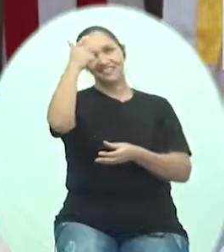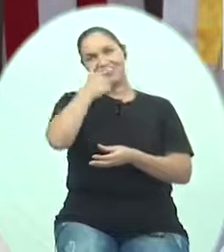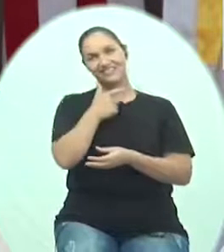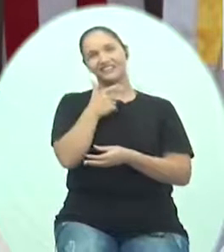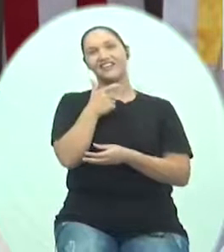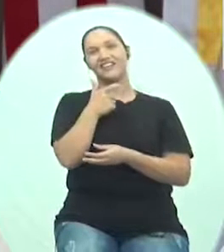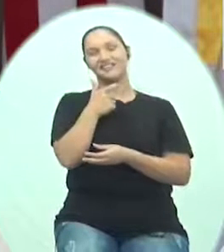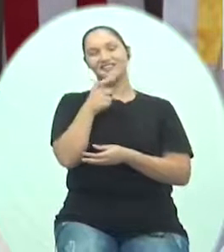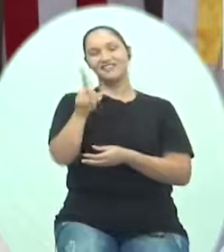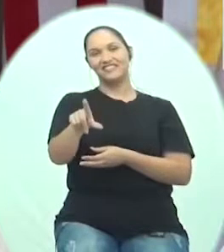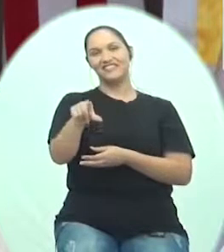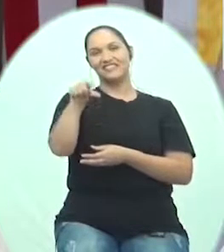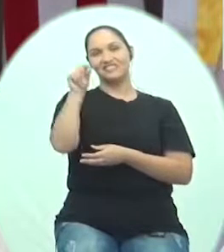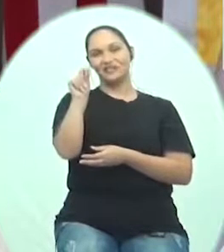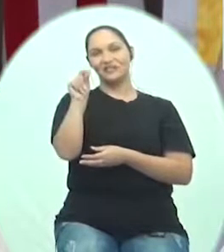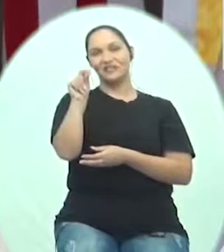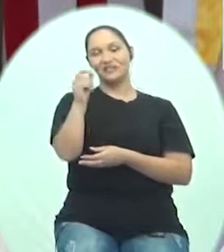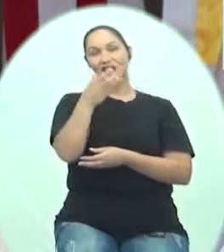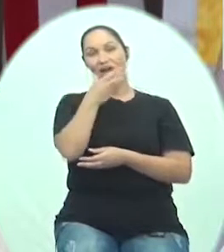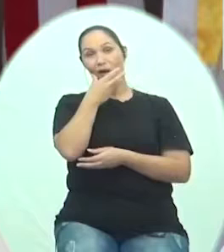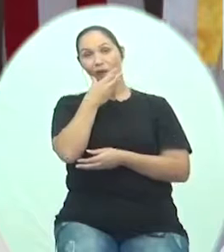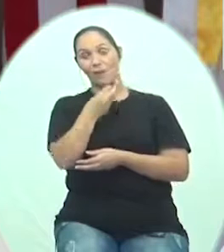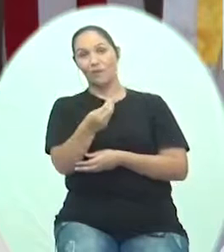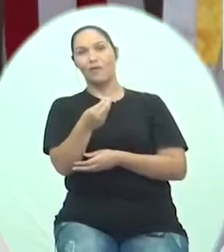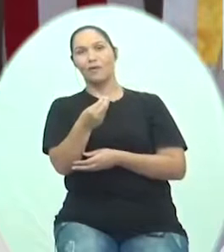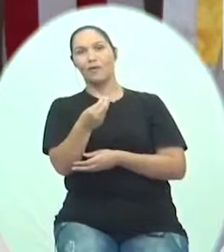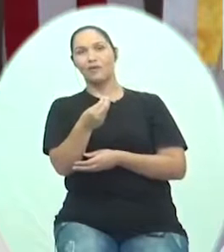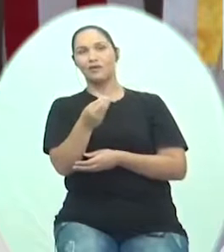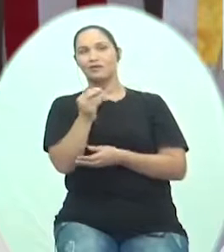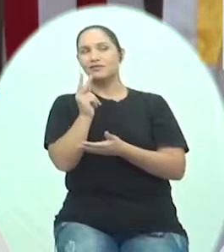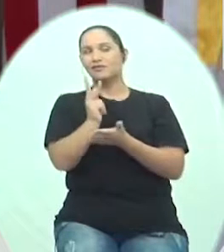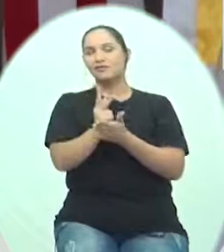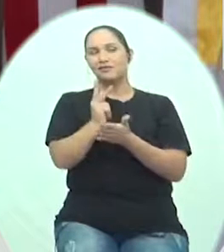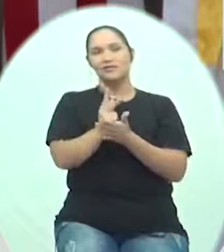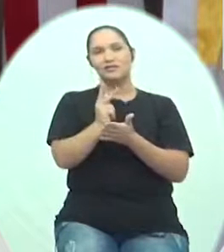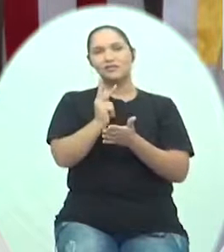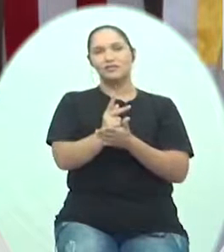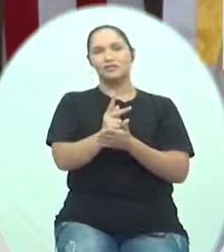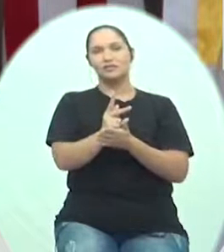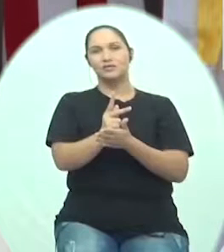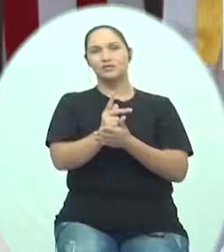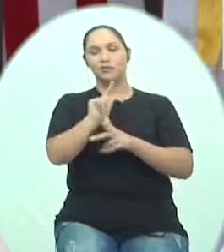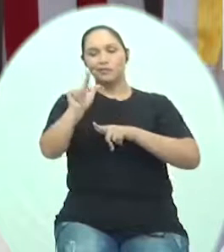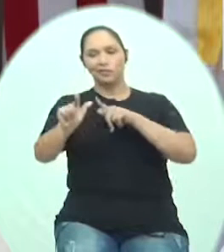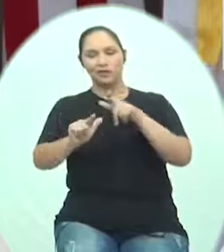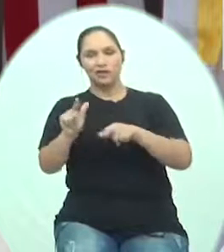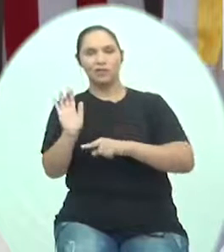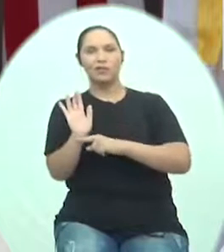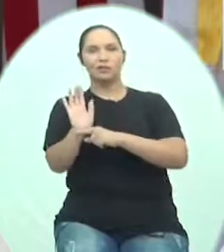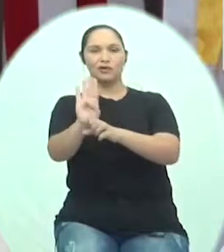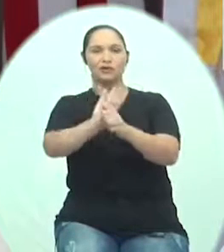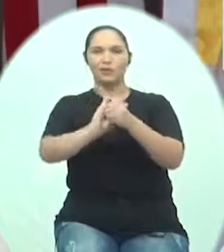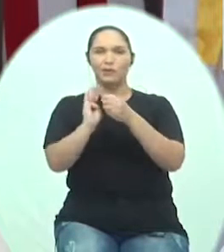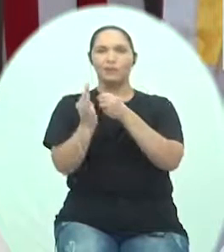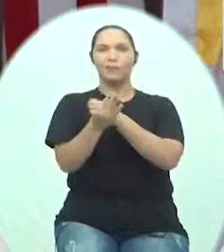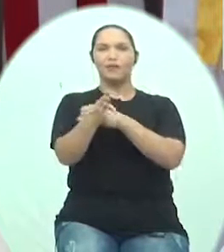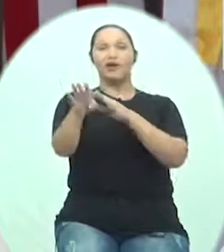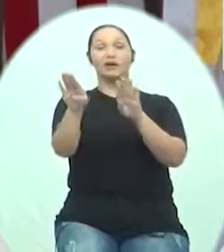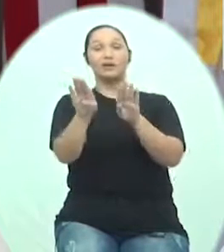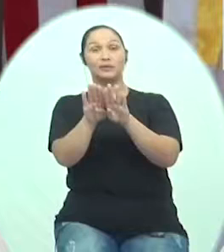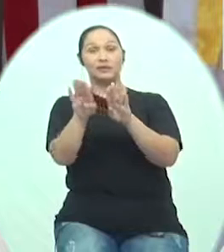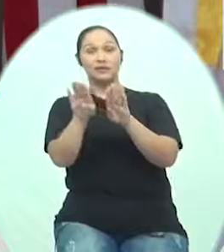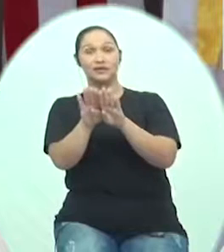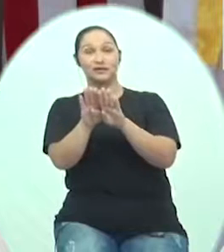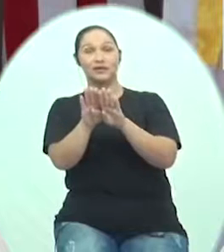dedicou-se à vida à família e à igreja da Próspera ele foi por 50 anos catequista da Próspera ministro